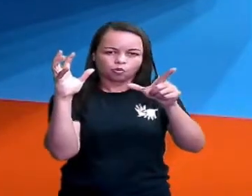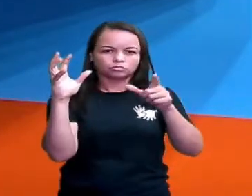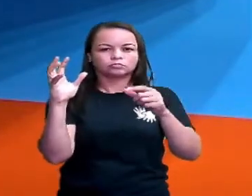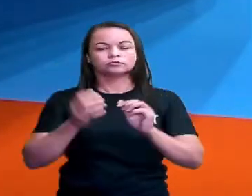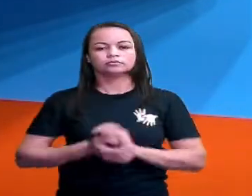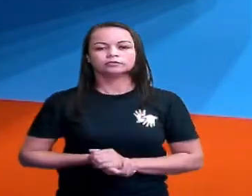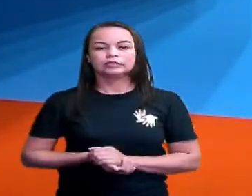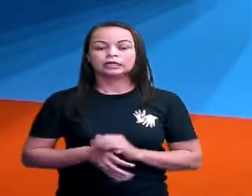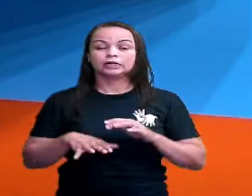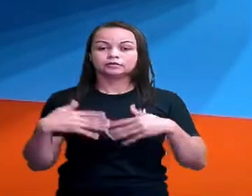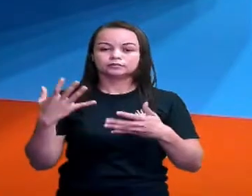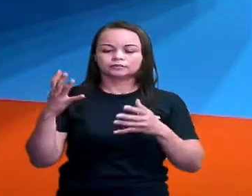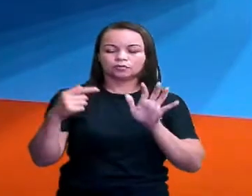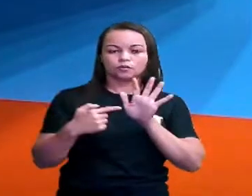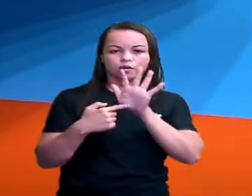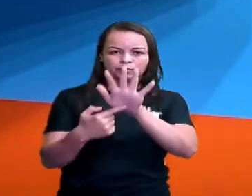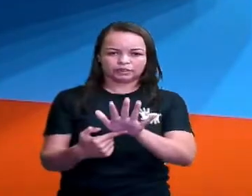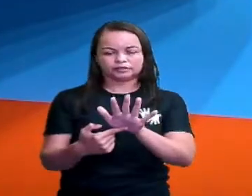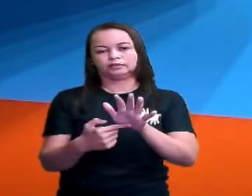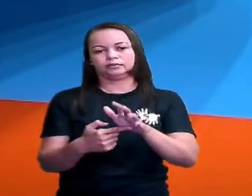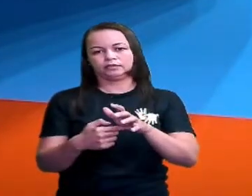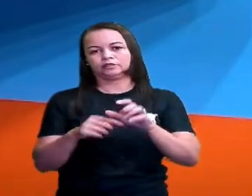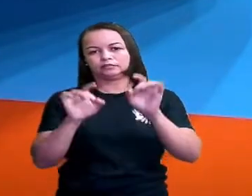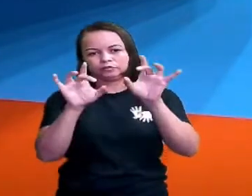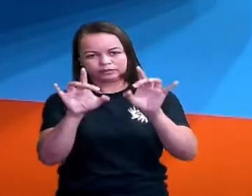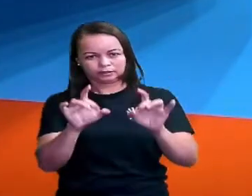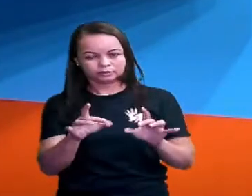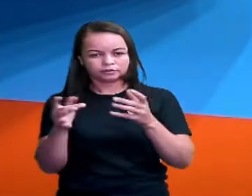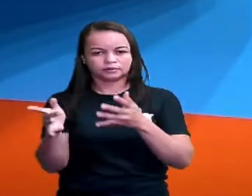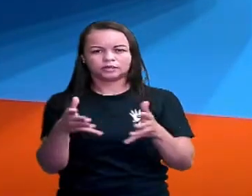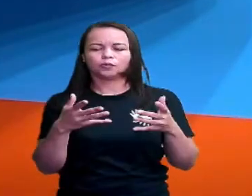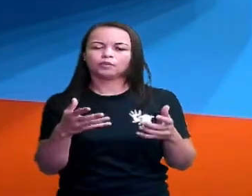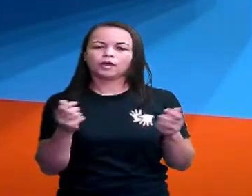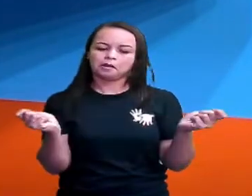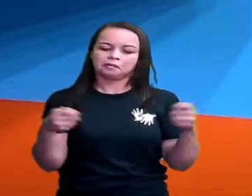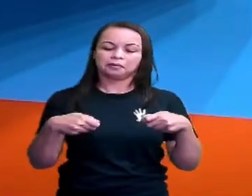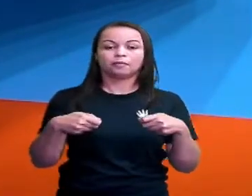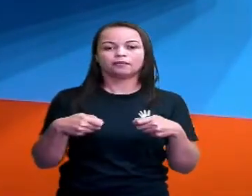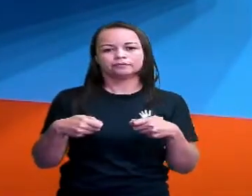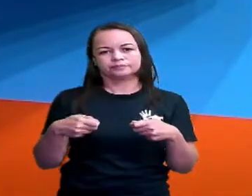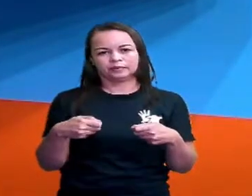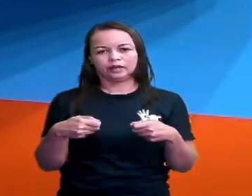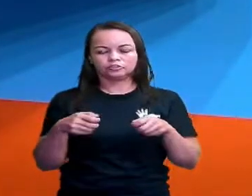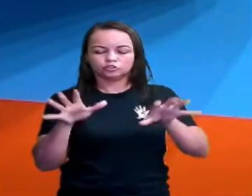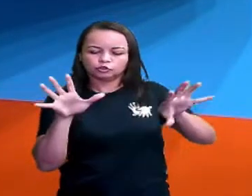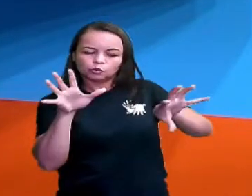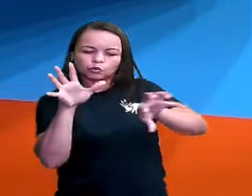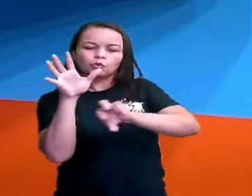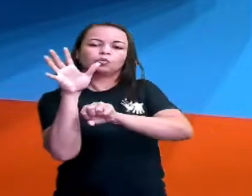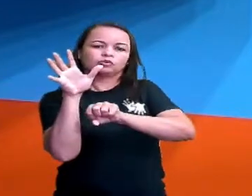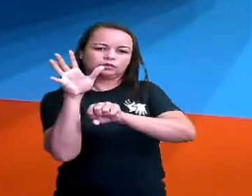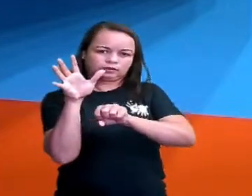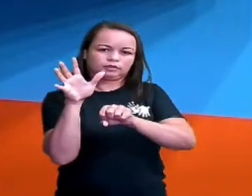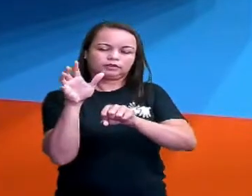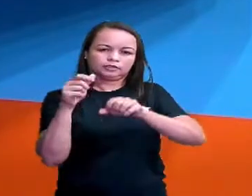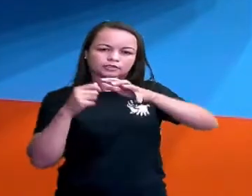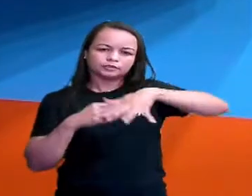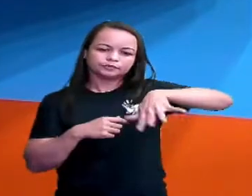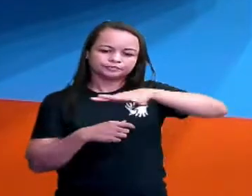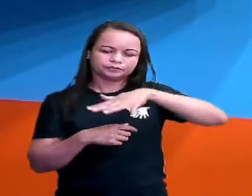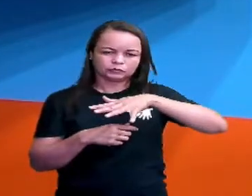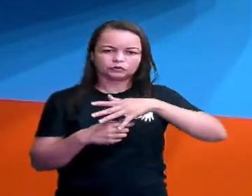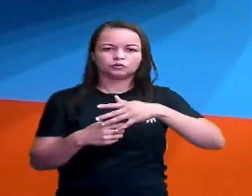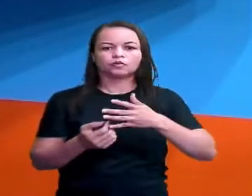estruturas, elas vão apresentar essas especializações capazes de capturar o oxigênio que está no